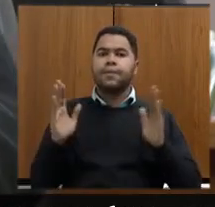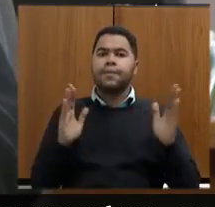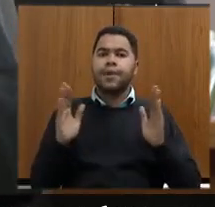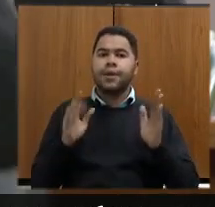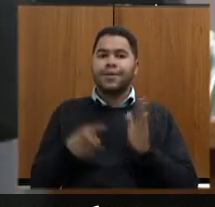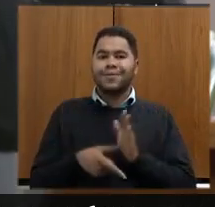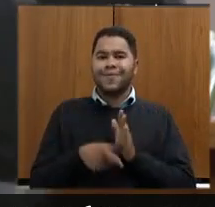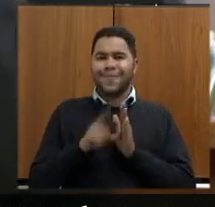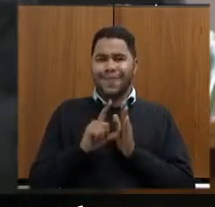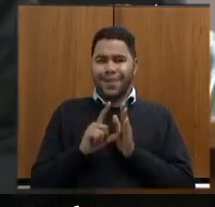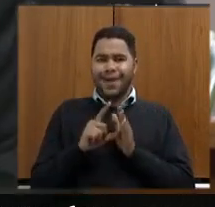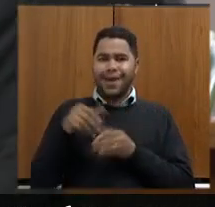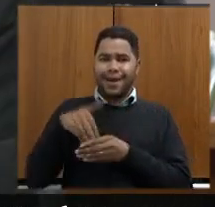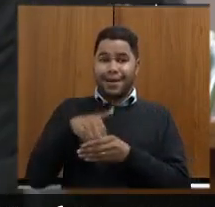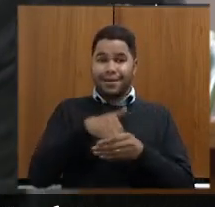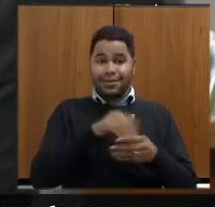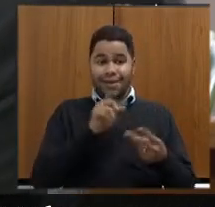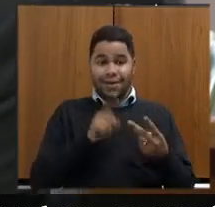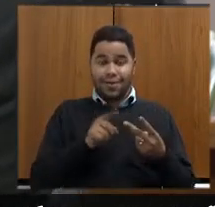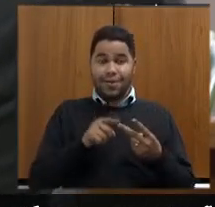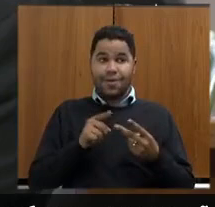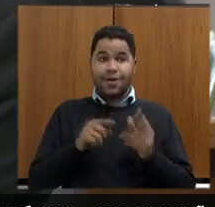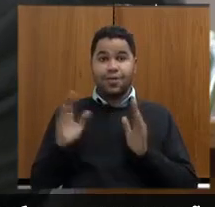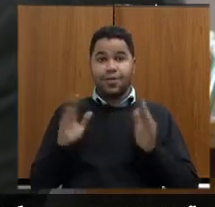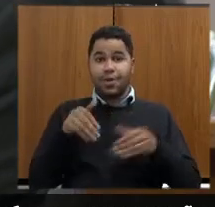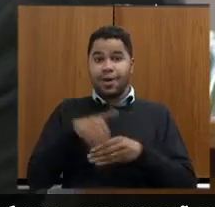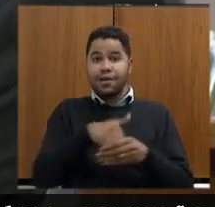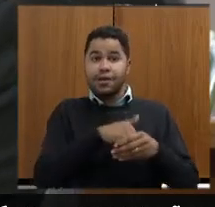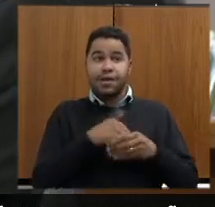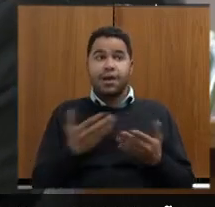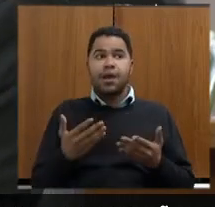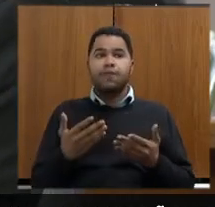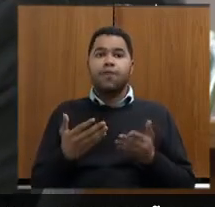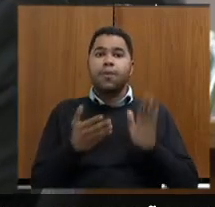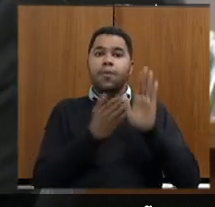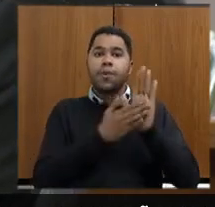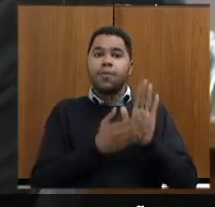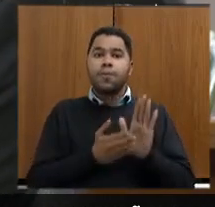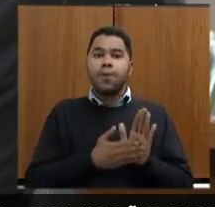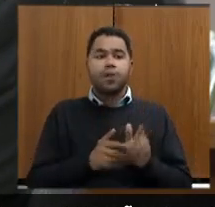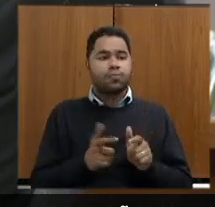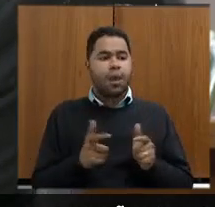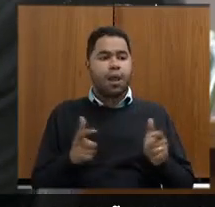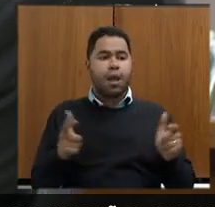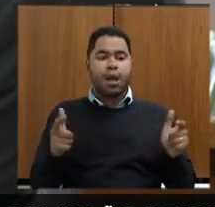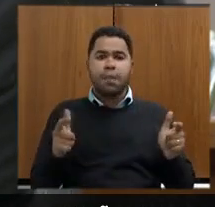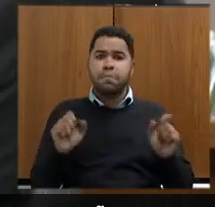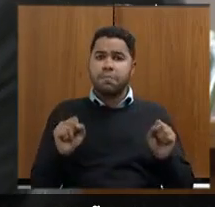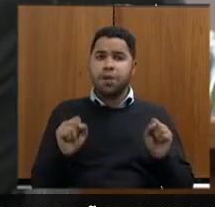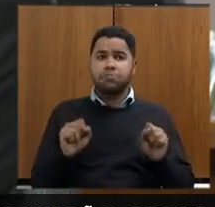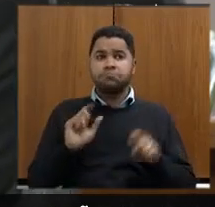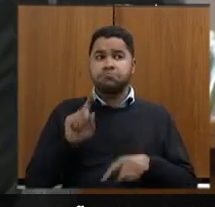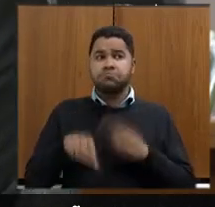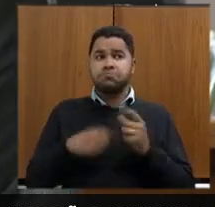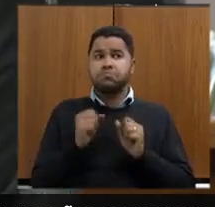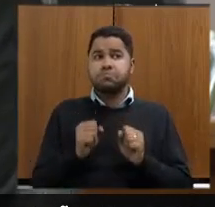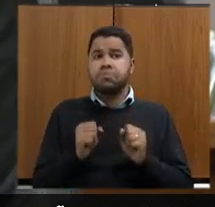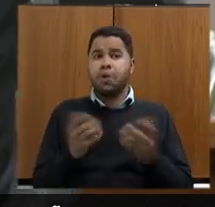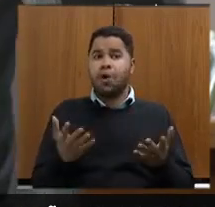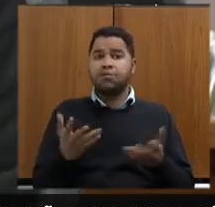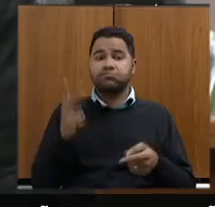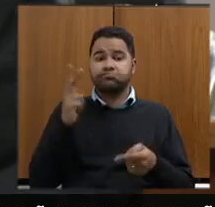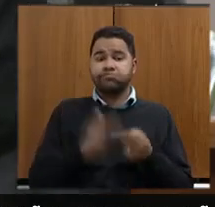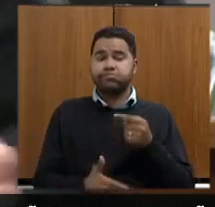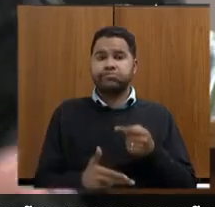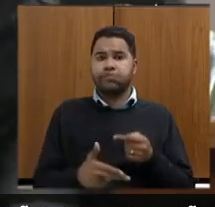período pré-eleitoral e eleitoral propostas vão se multiplicar Mas você pode ter depois uma